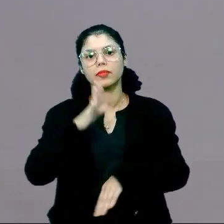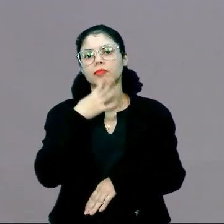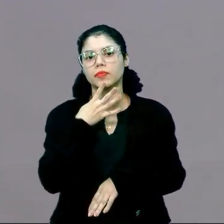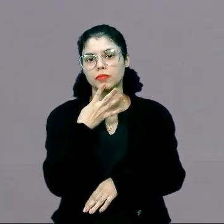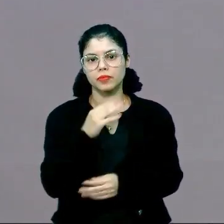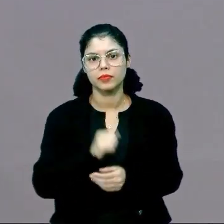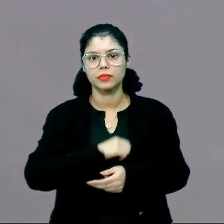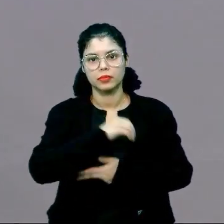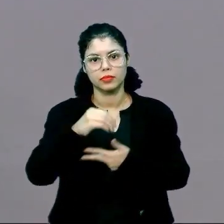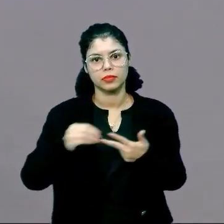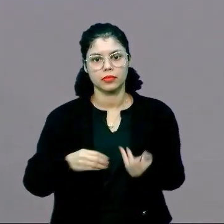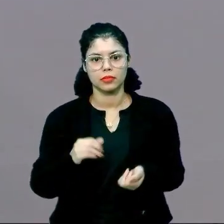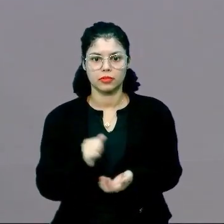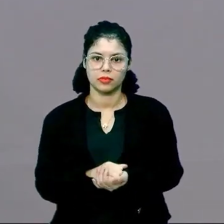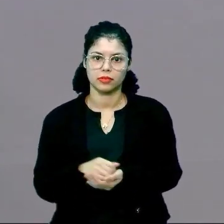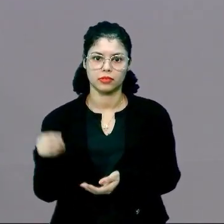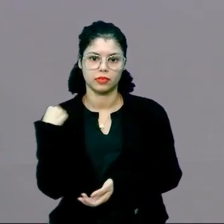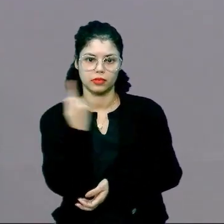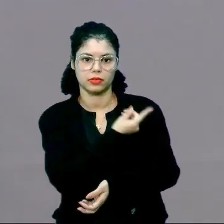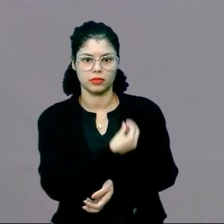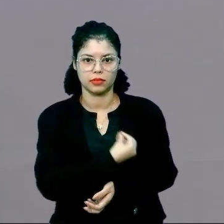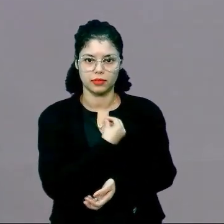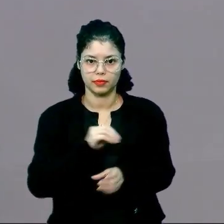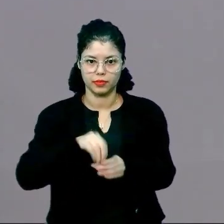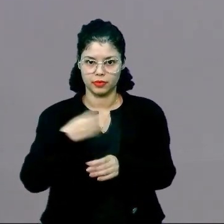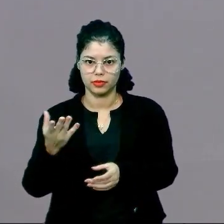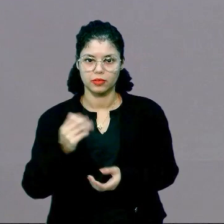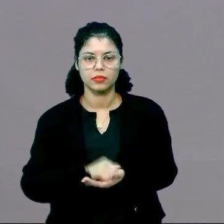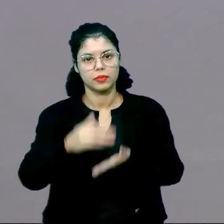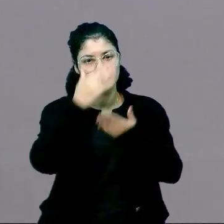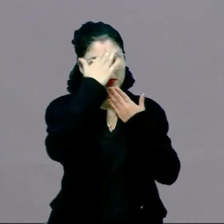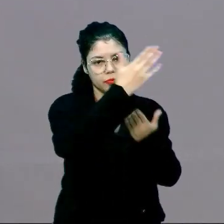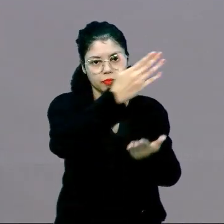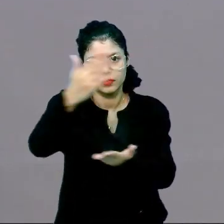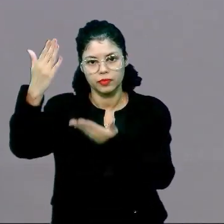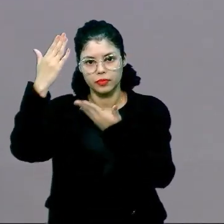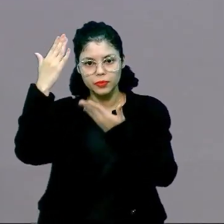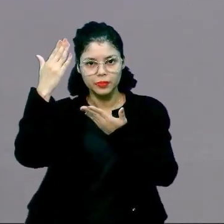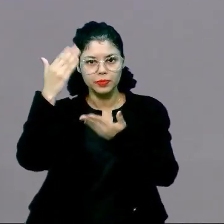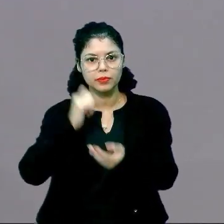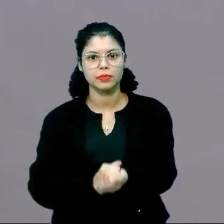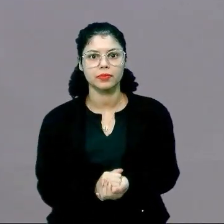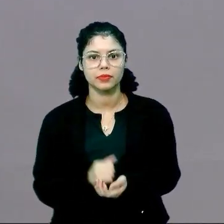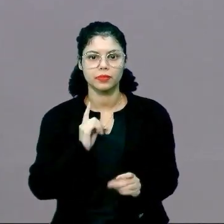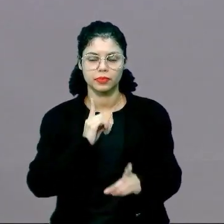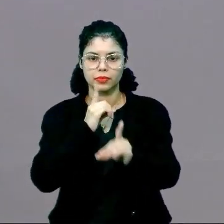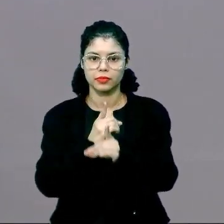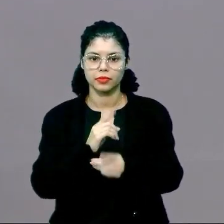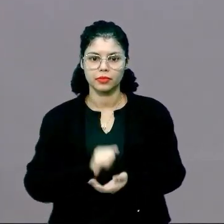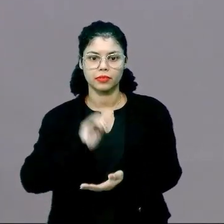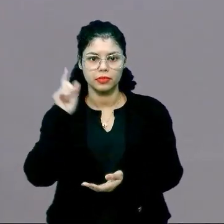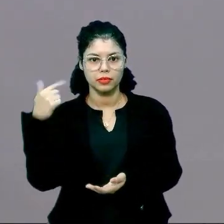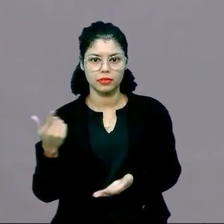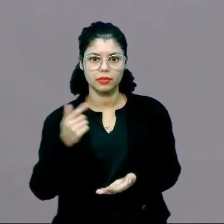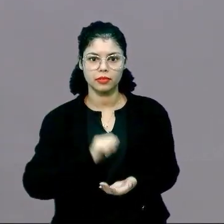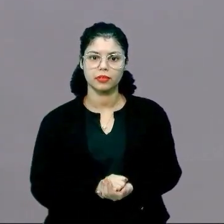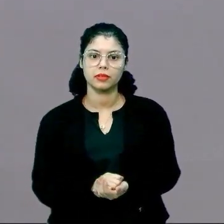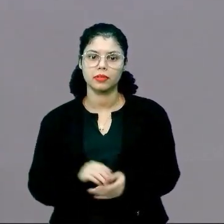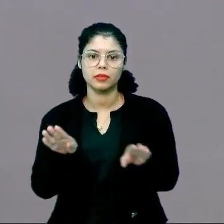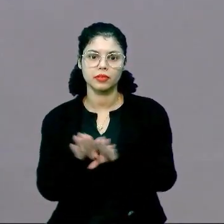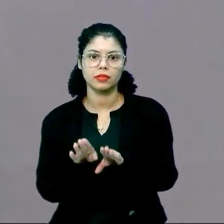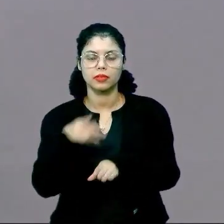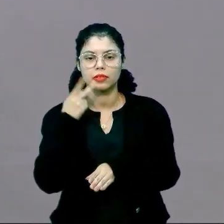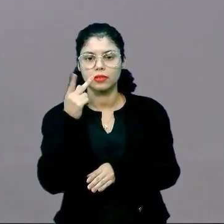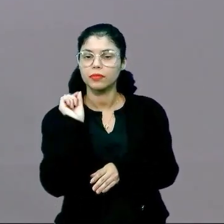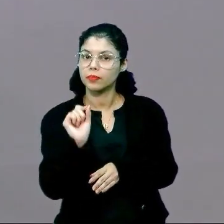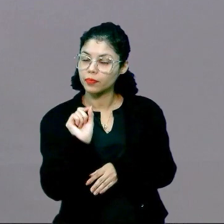conhecer para o Enem e para a nossa vida fora. Muito obrigado por mais esse encontro e no próximo nós